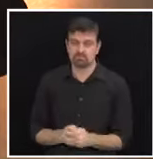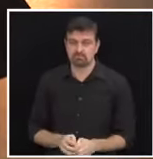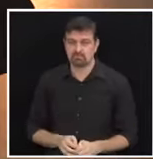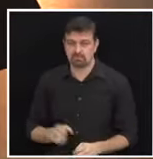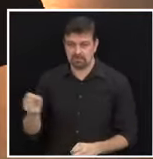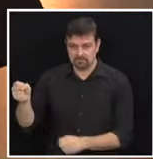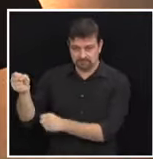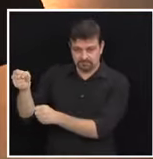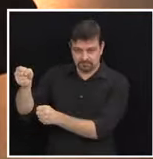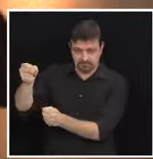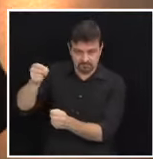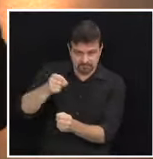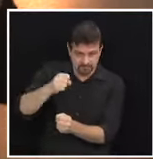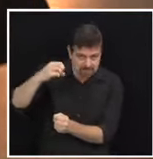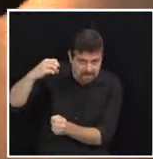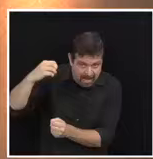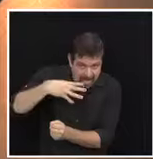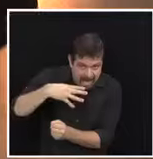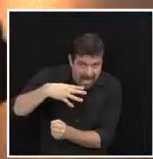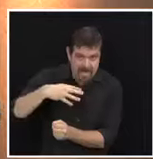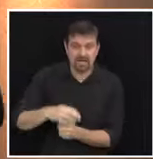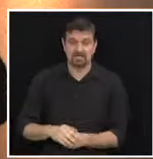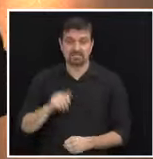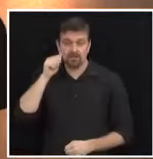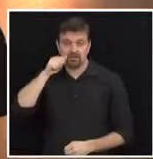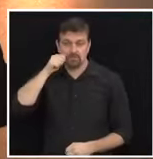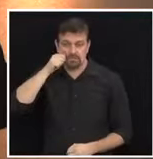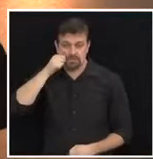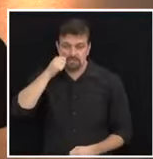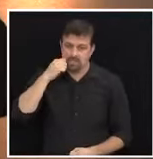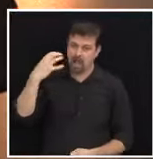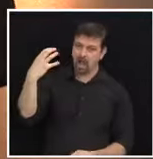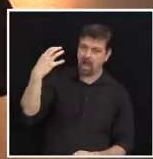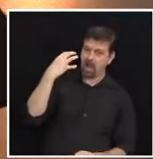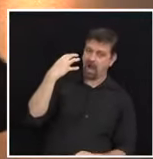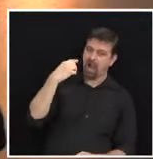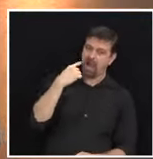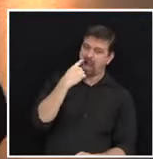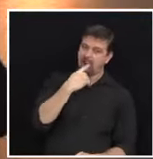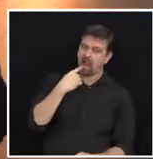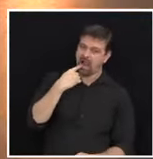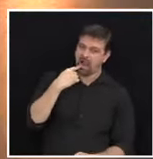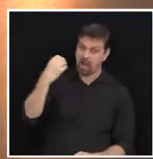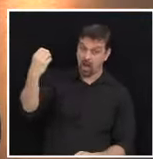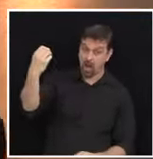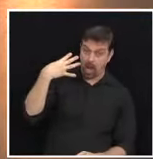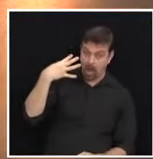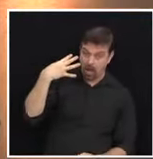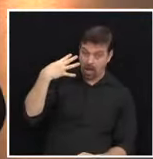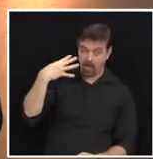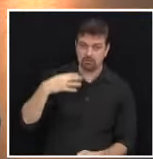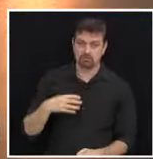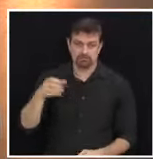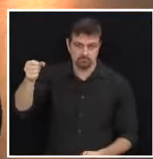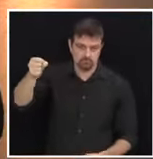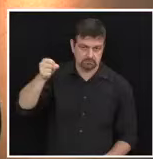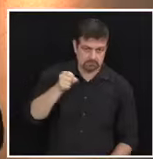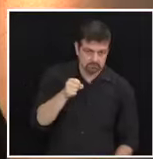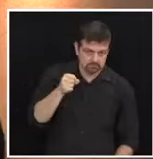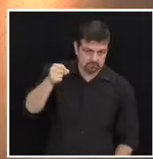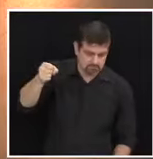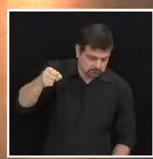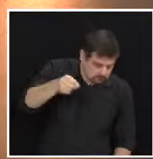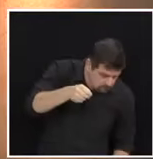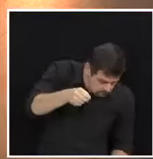alça da lâmpada, que o dentista pega, puxa a alça da lâmpada para